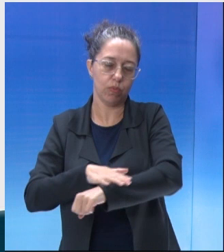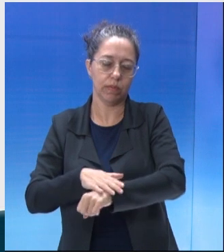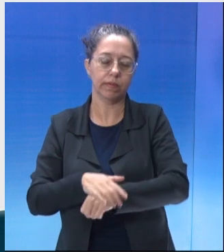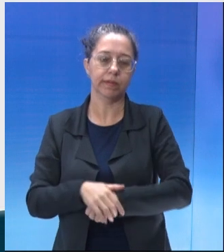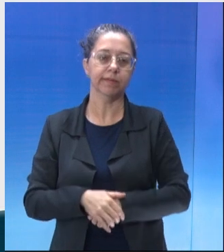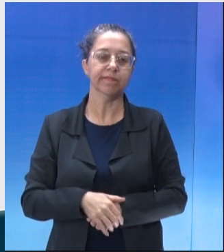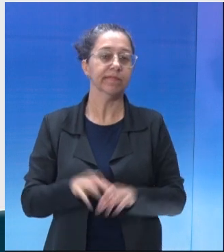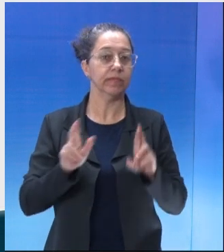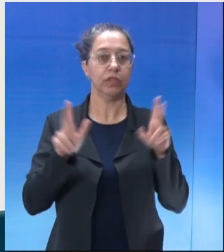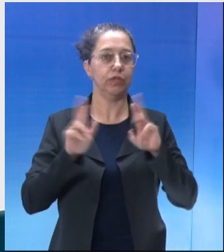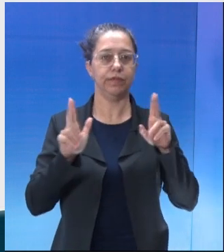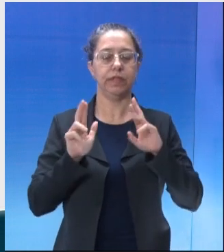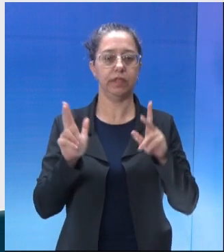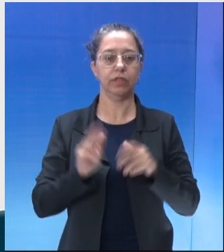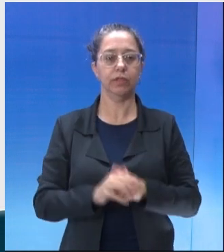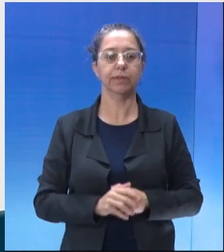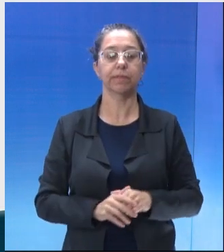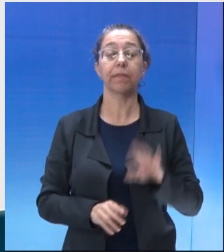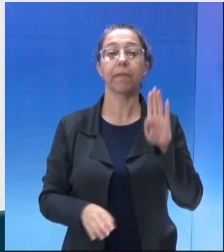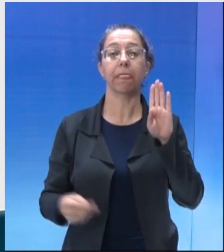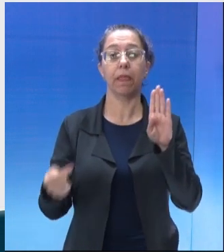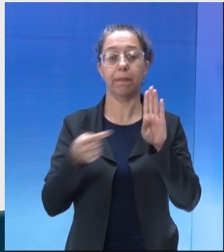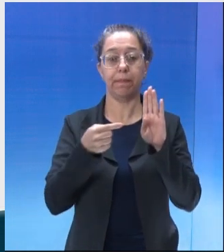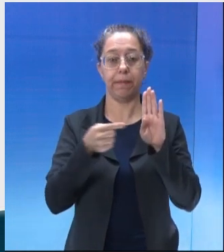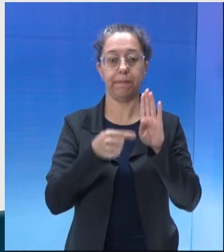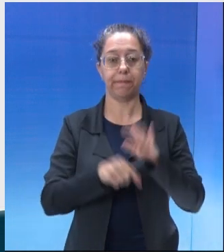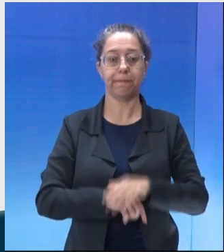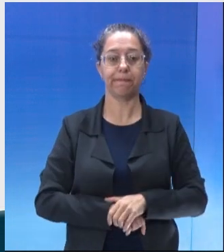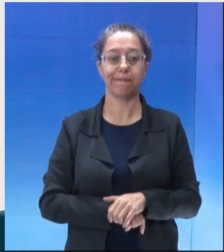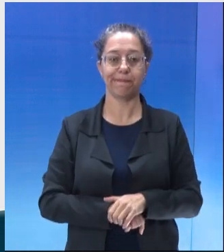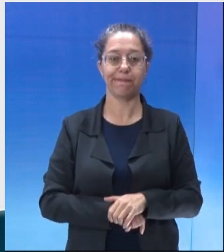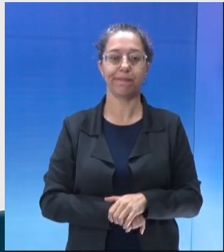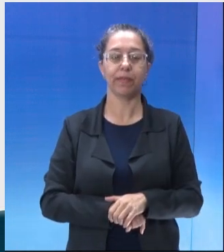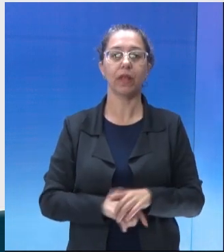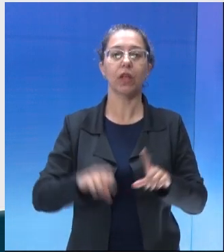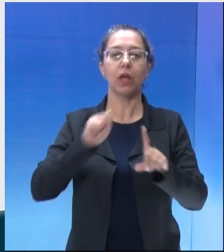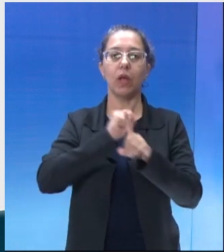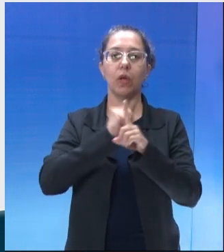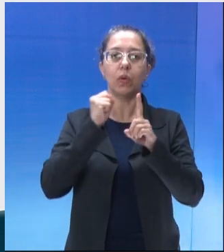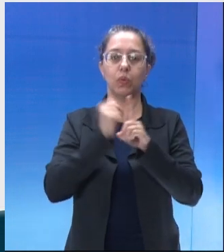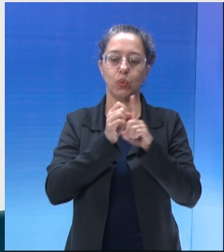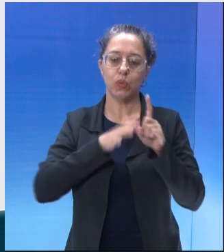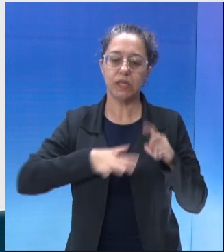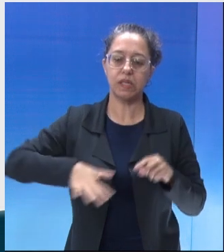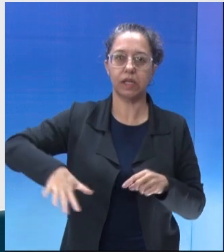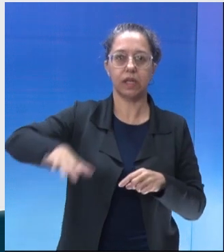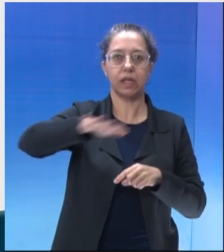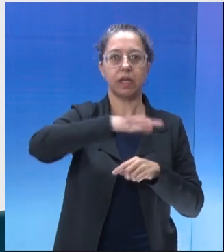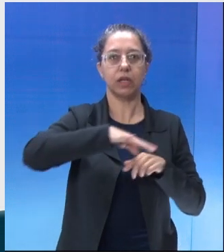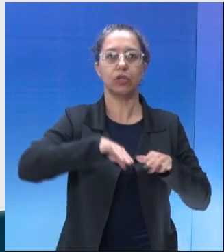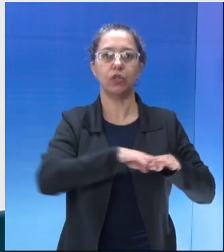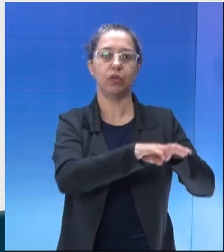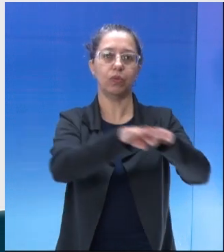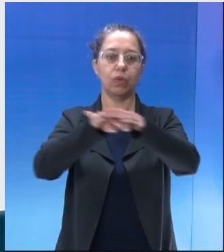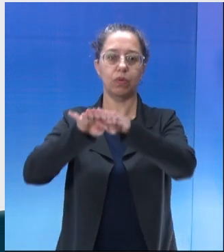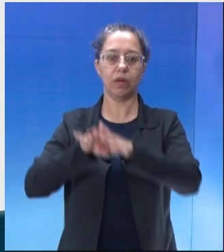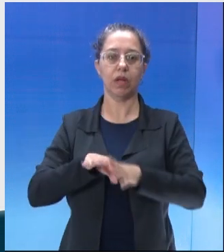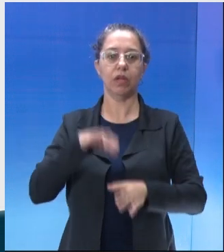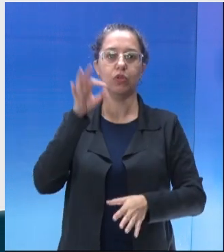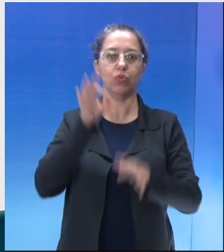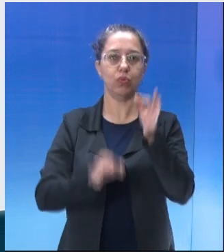questão evoca. A letra B fala sobre sociedade e igualdade jurídica.